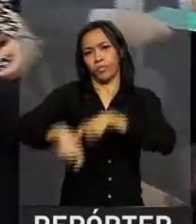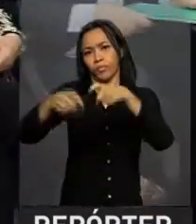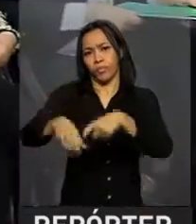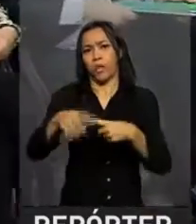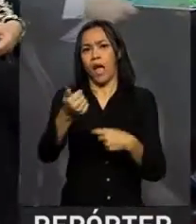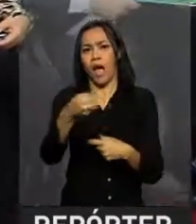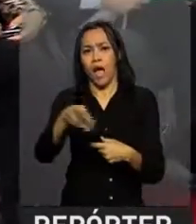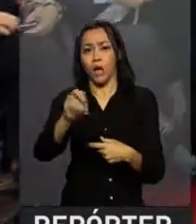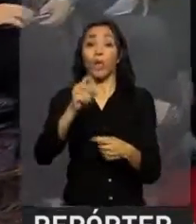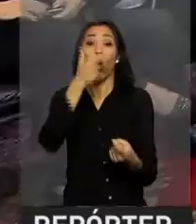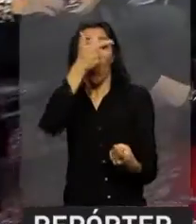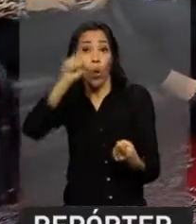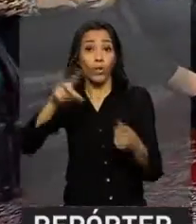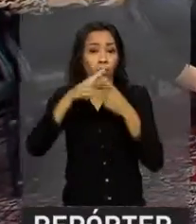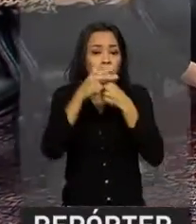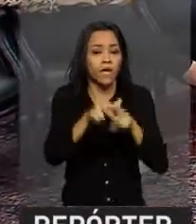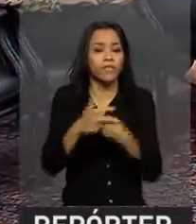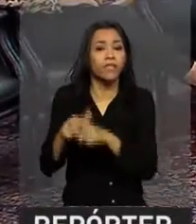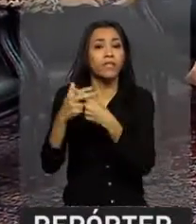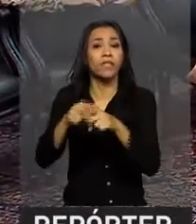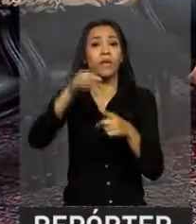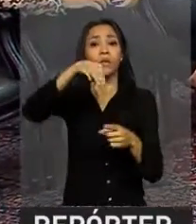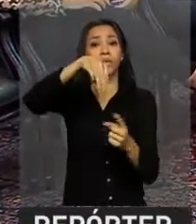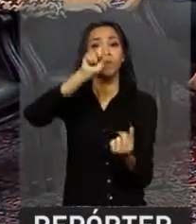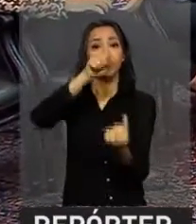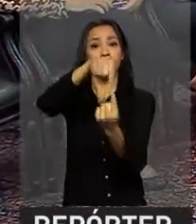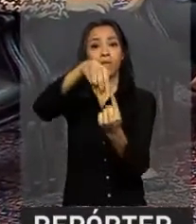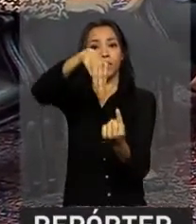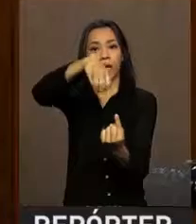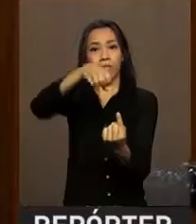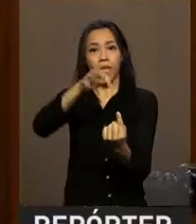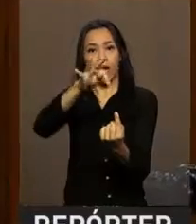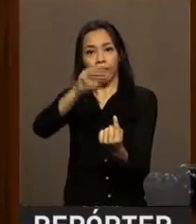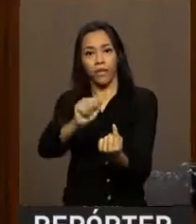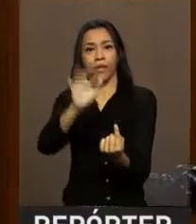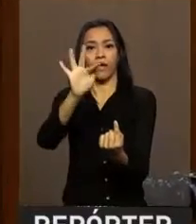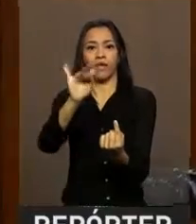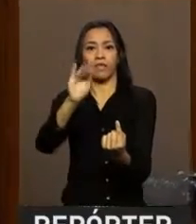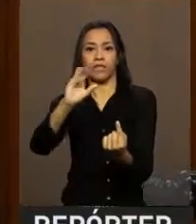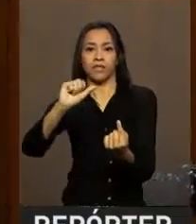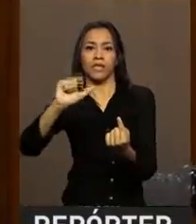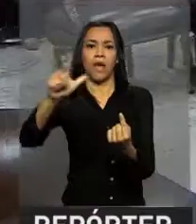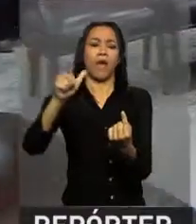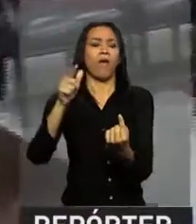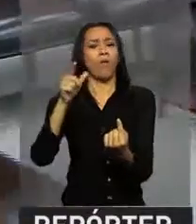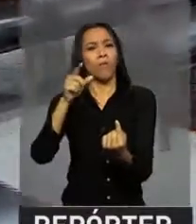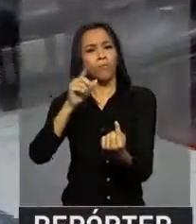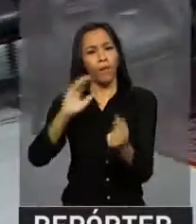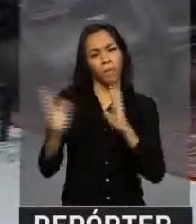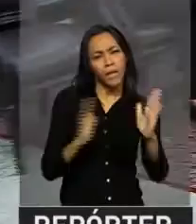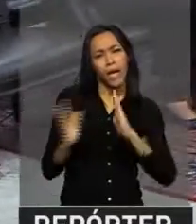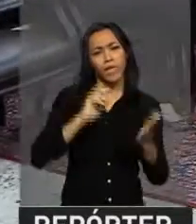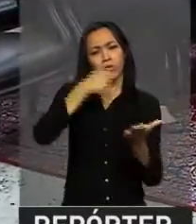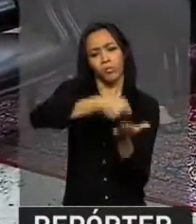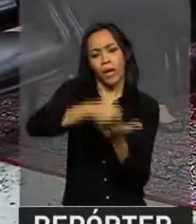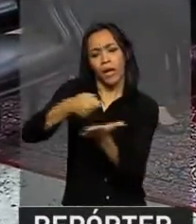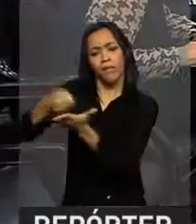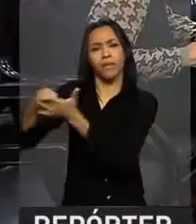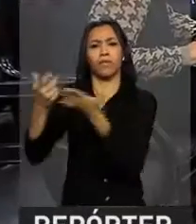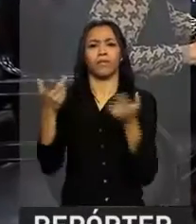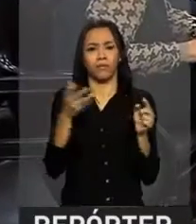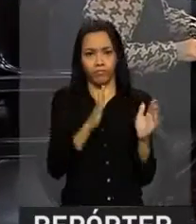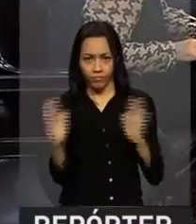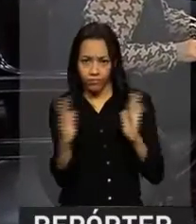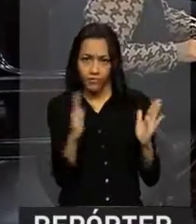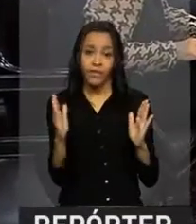da meta fiscal, necessária para adequar as expectativas de arrecadação e pagamentos previstos para o ano ao que se verifica na prática.